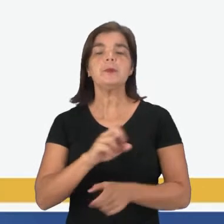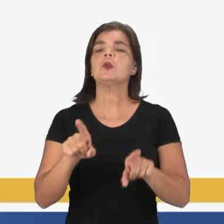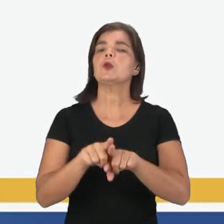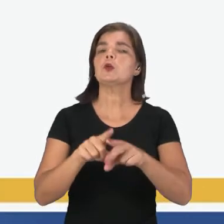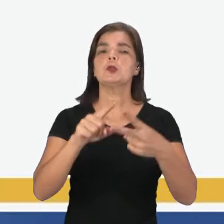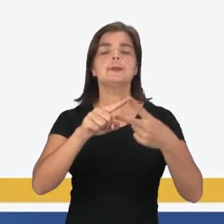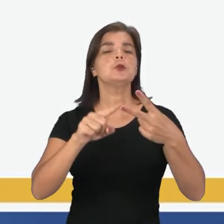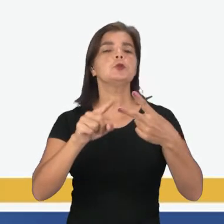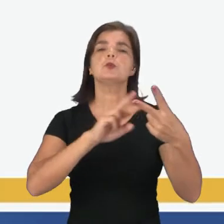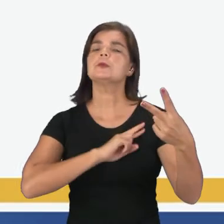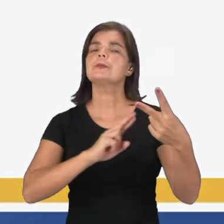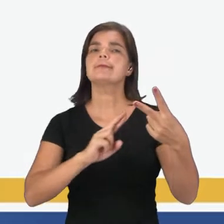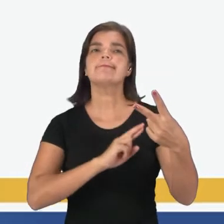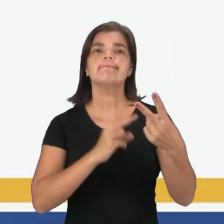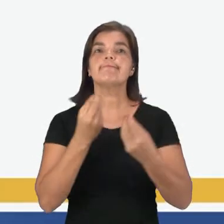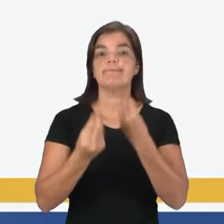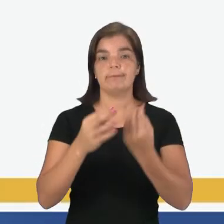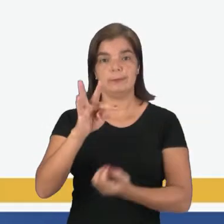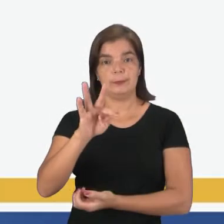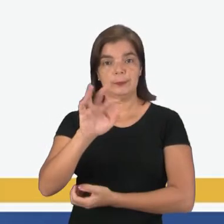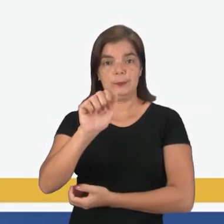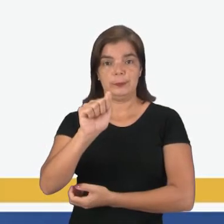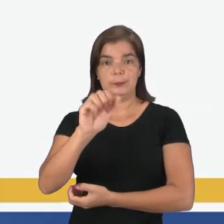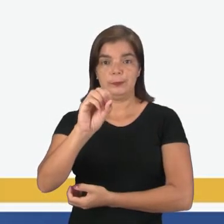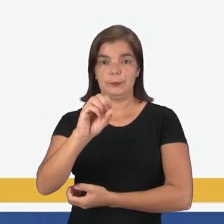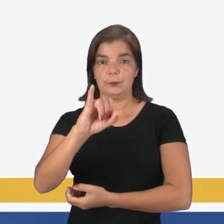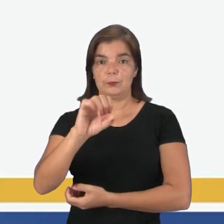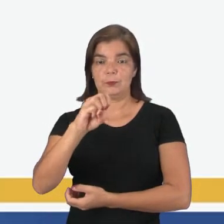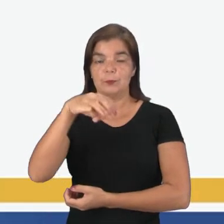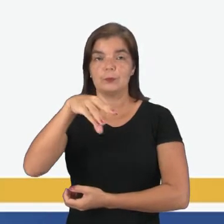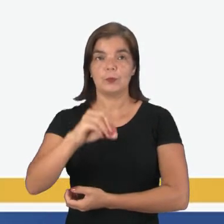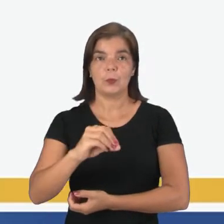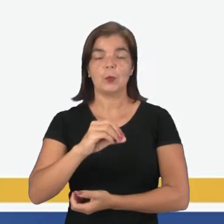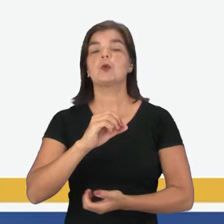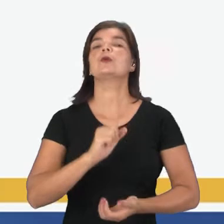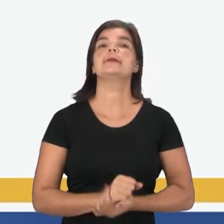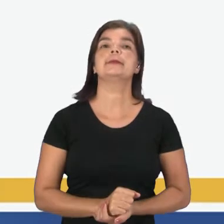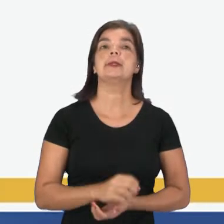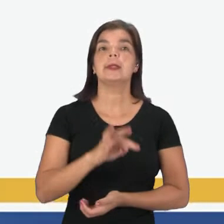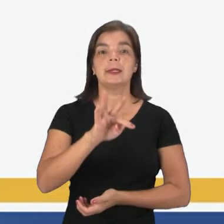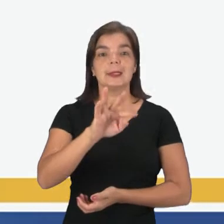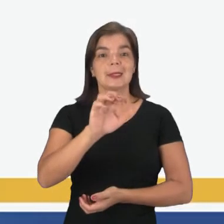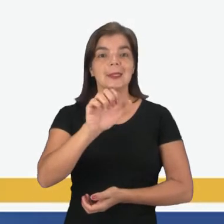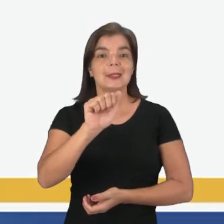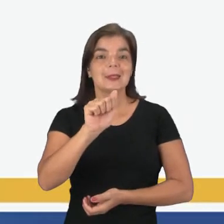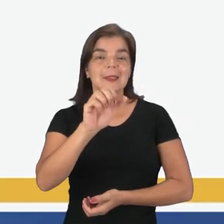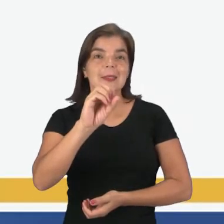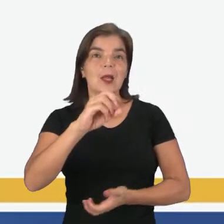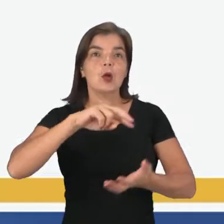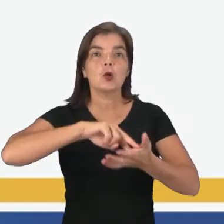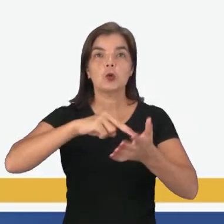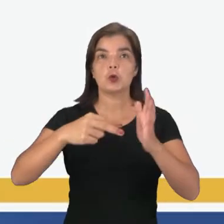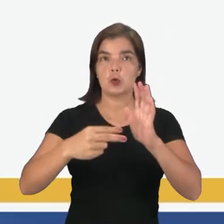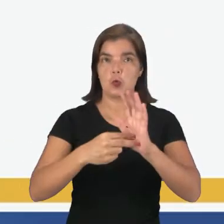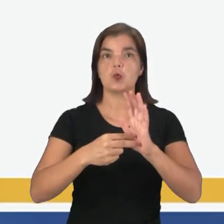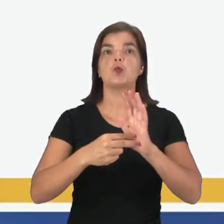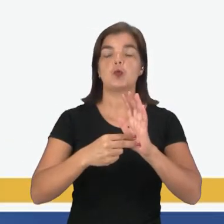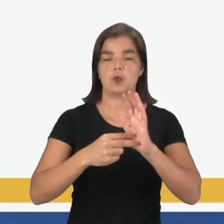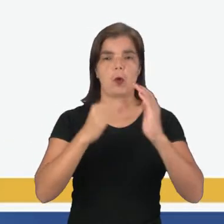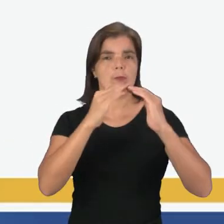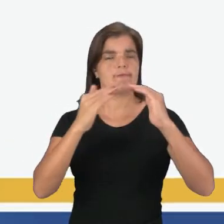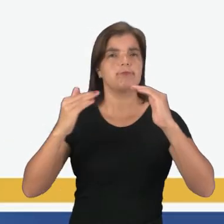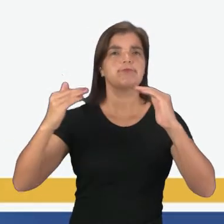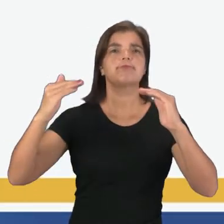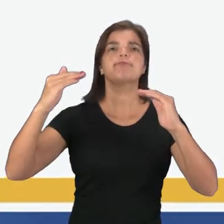Religiões monoteístas. E nas religiões dualistas? O taoísmo. Tao é um